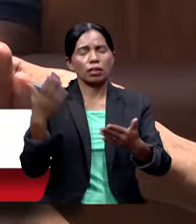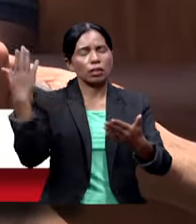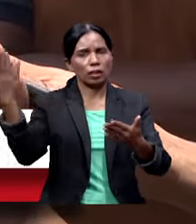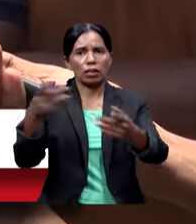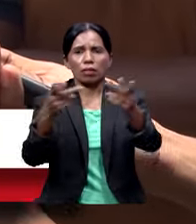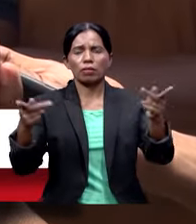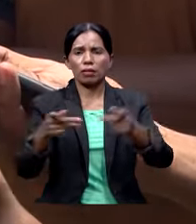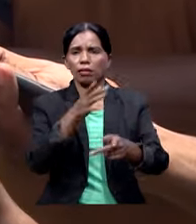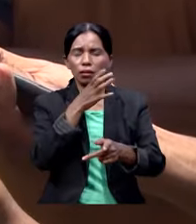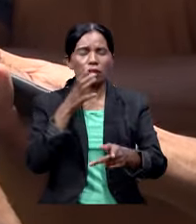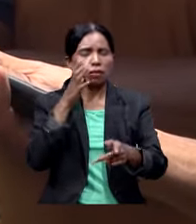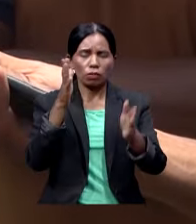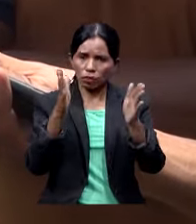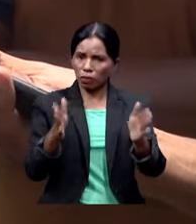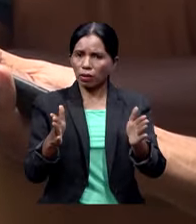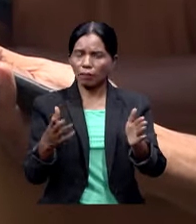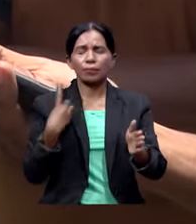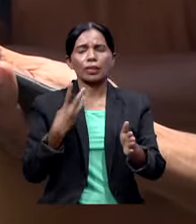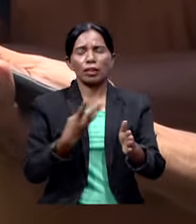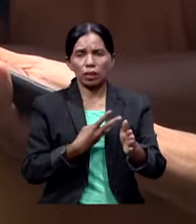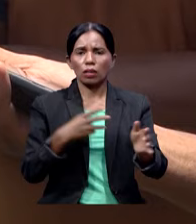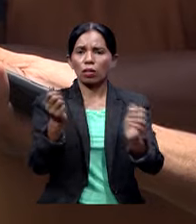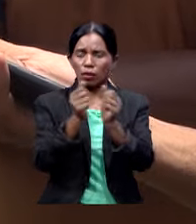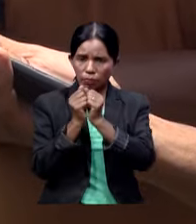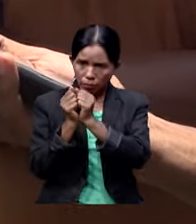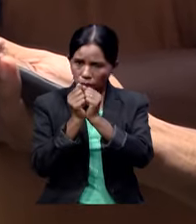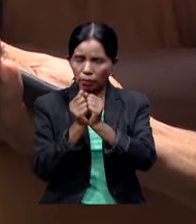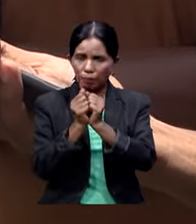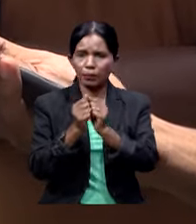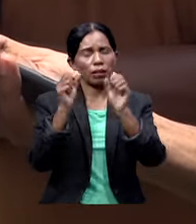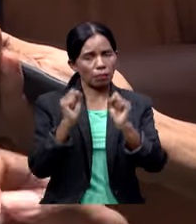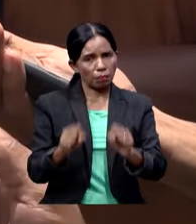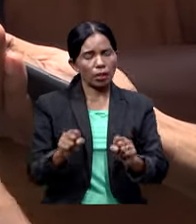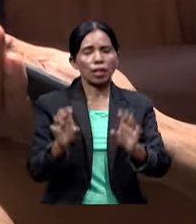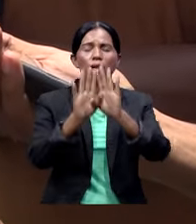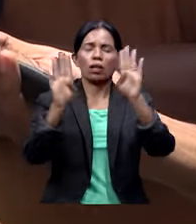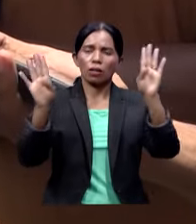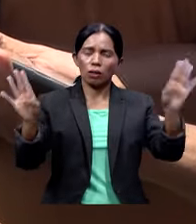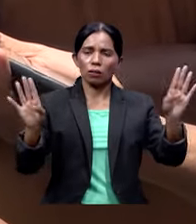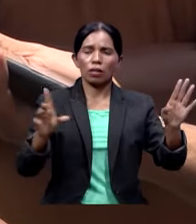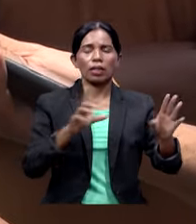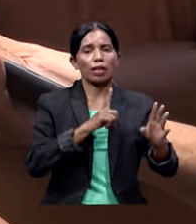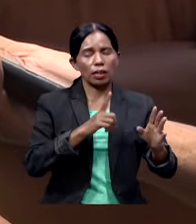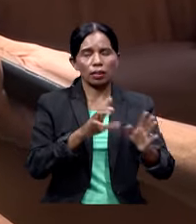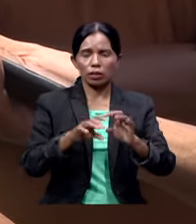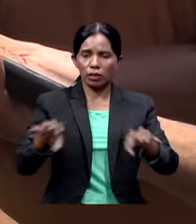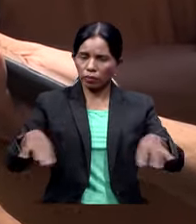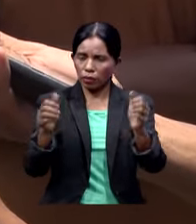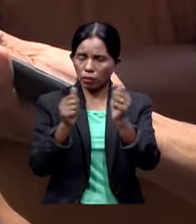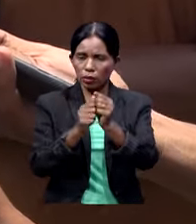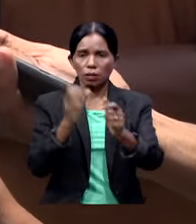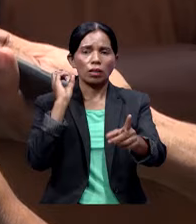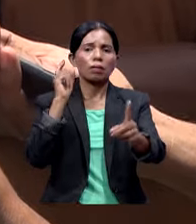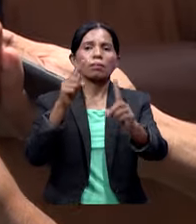agricultura ninian, atu ita hamutuk bele lokelaran o de serviço hamutuk ba objetivo